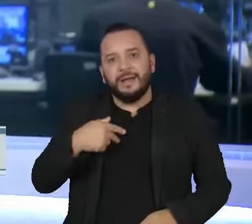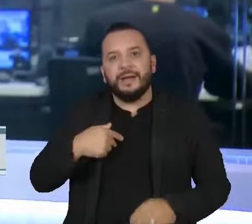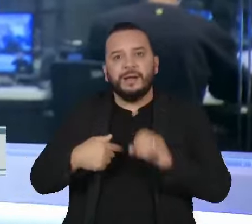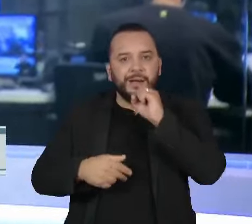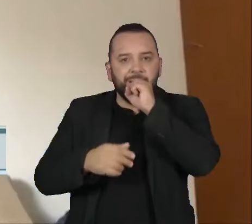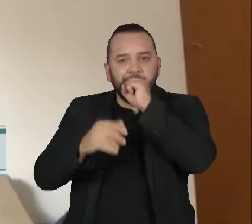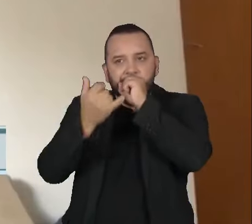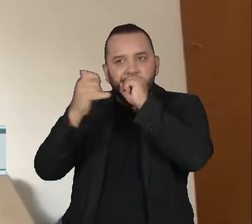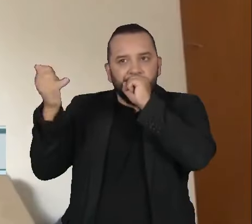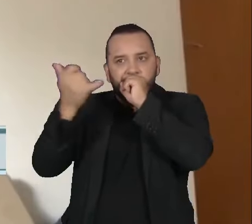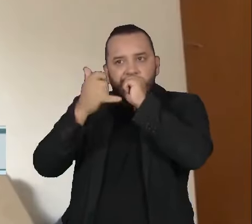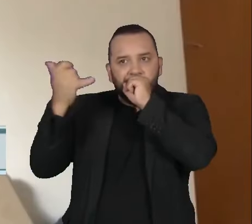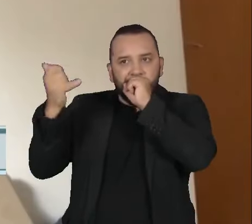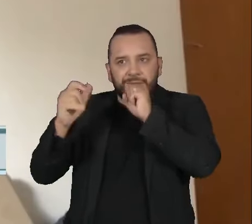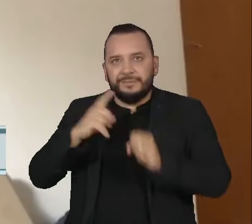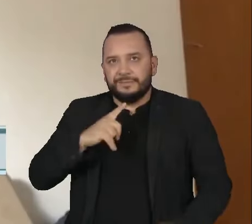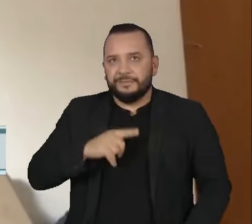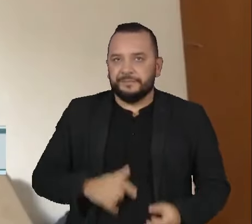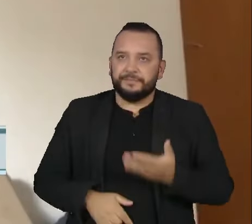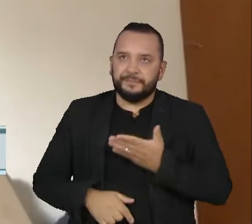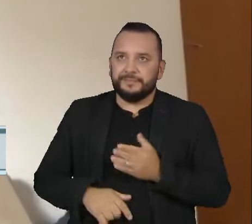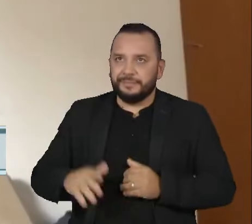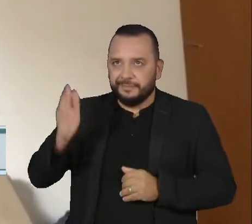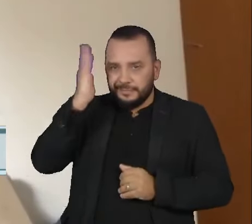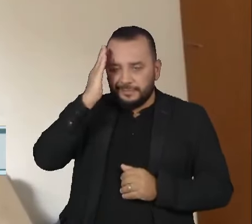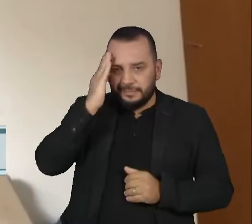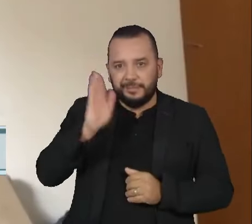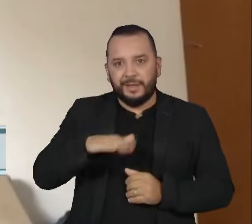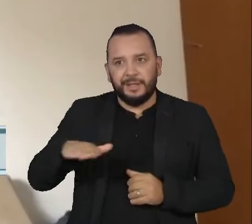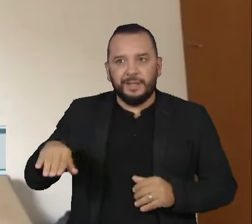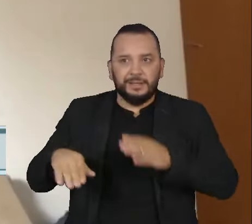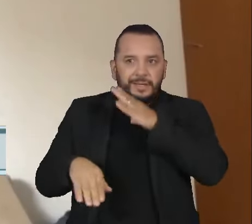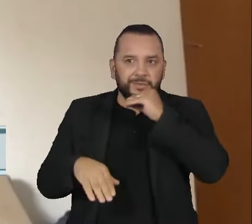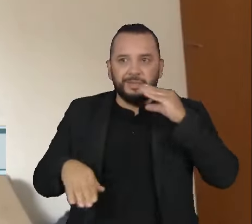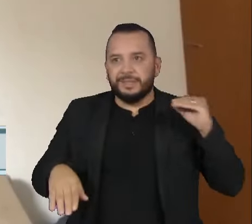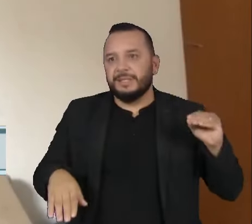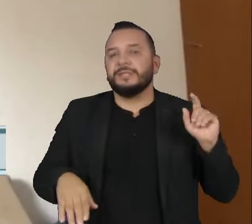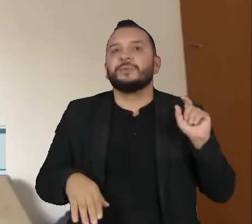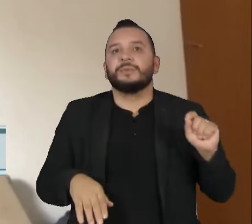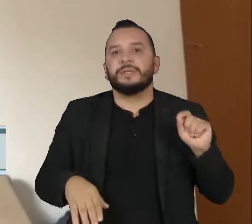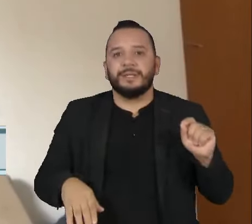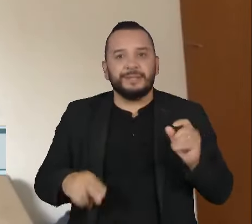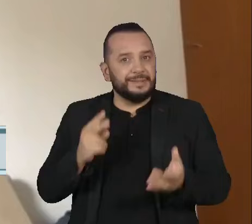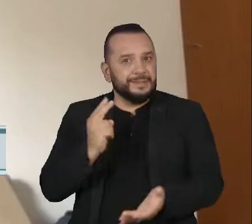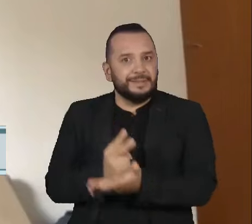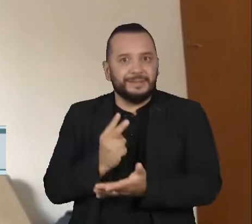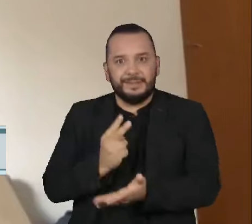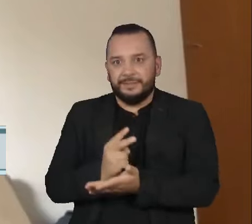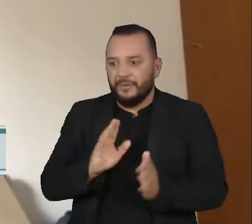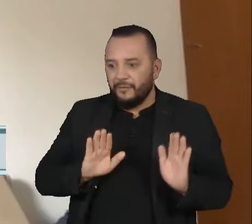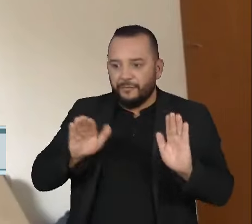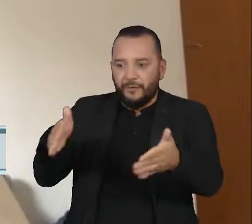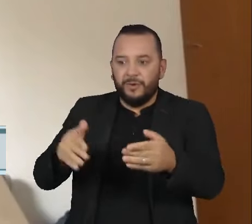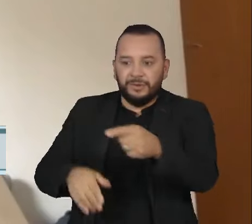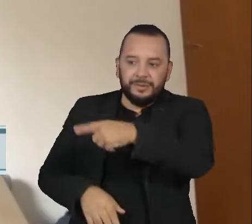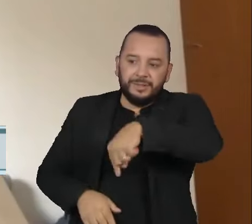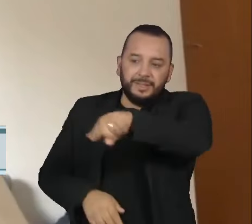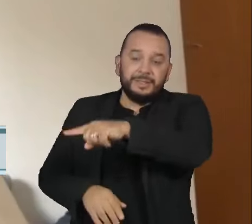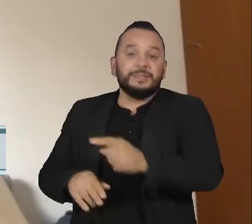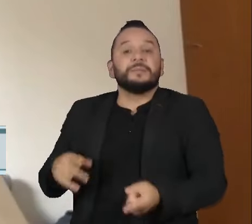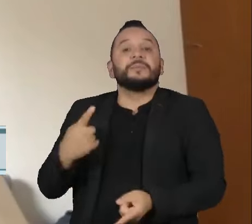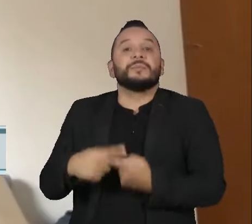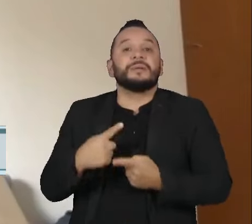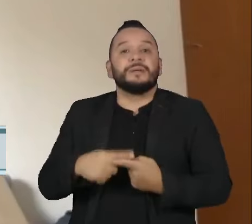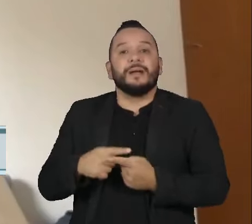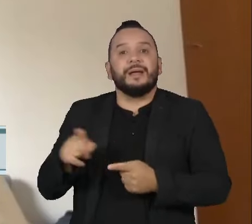eletrônico. A gente sabe que crianças e adolescentes sempre são o público-alvo, porque a maior parte dos fumantes